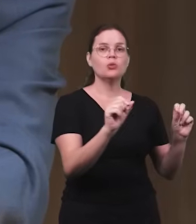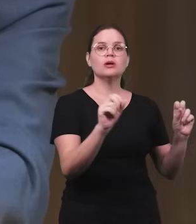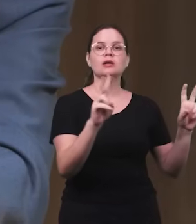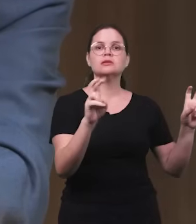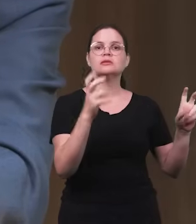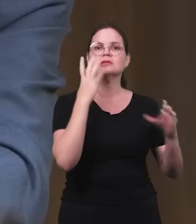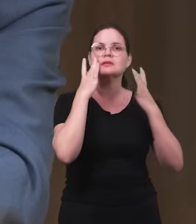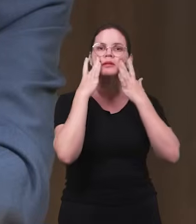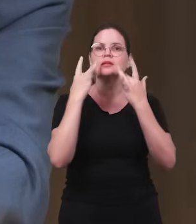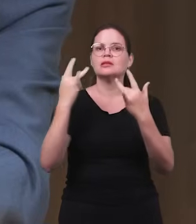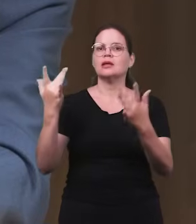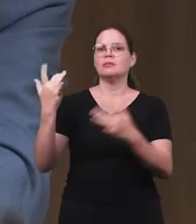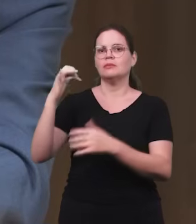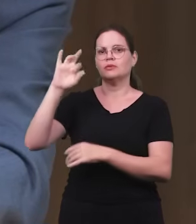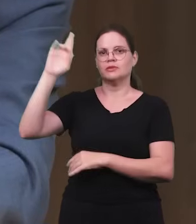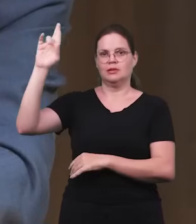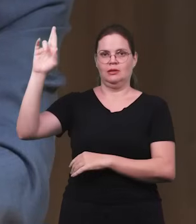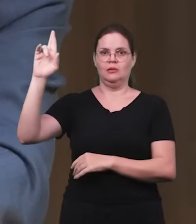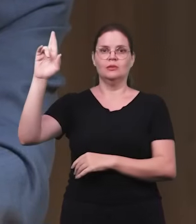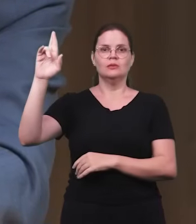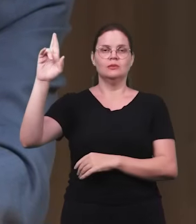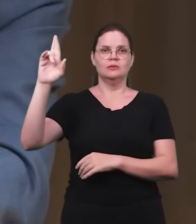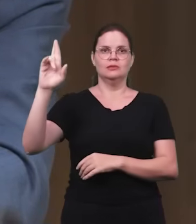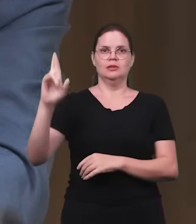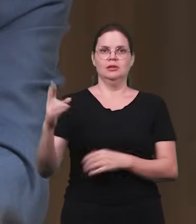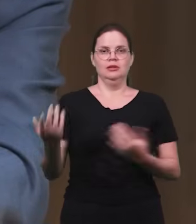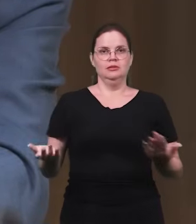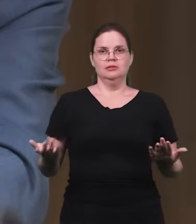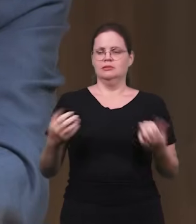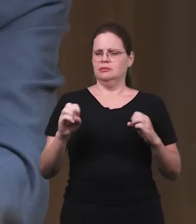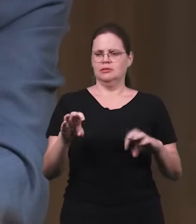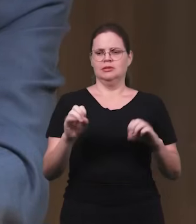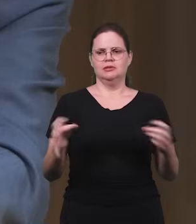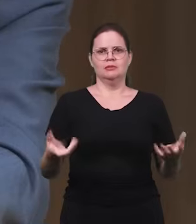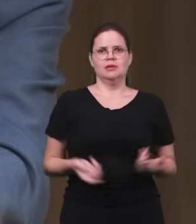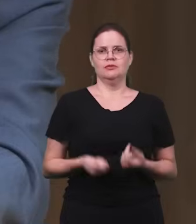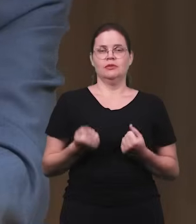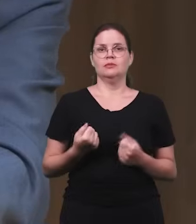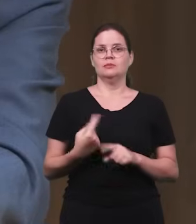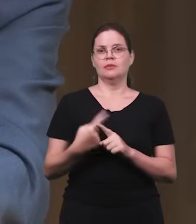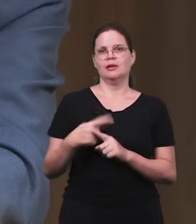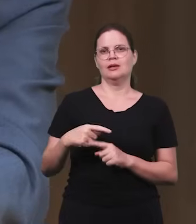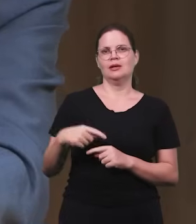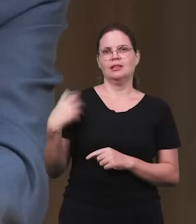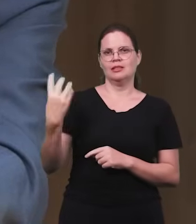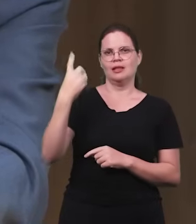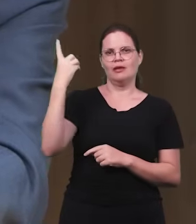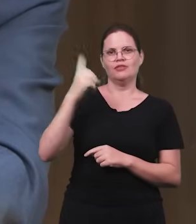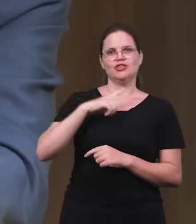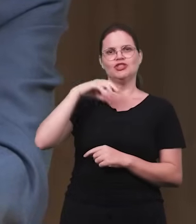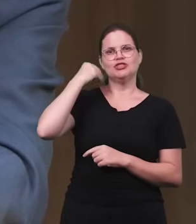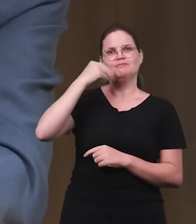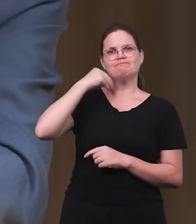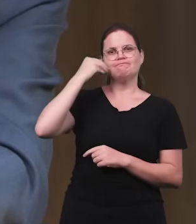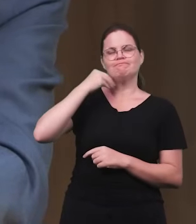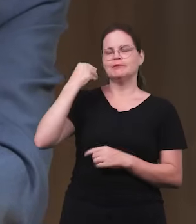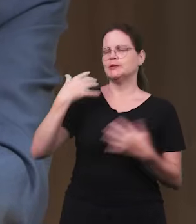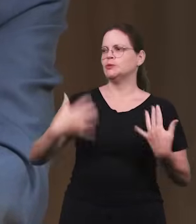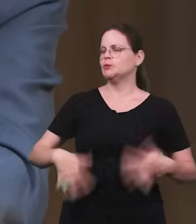Senhor. Olha o que Davi queria ensinar. Isso é uma coisa extraordinária, porque Davi tinha uma história tão grande com o